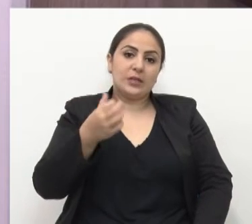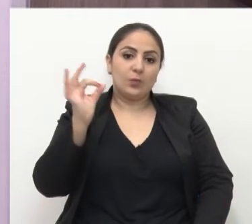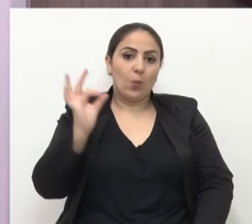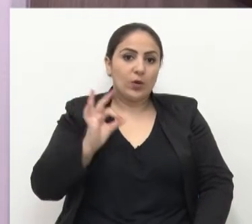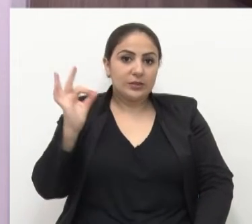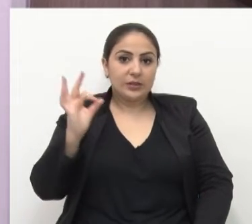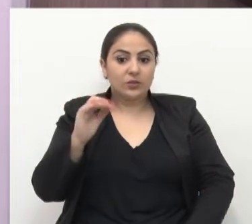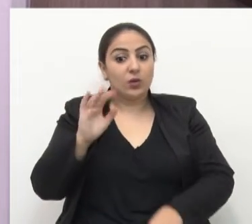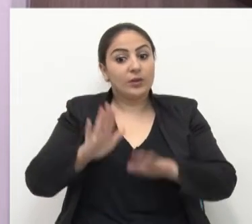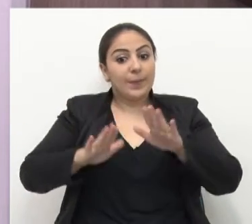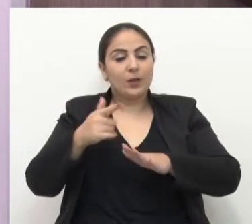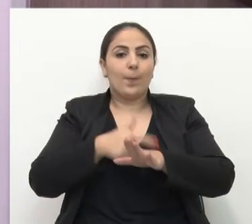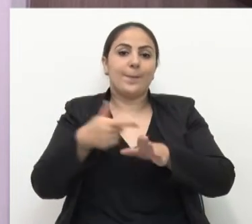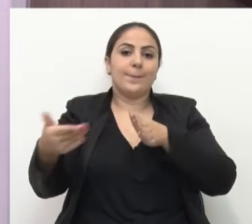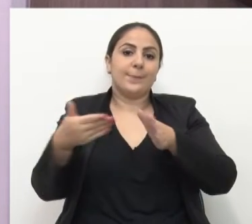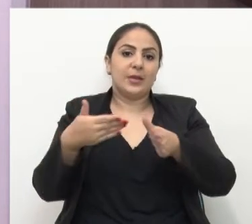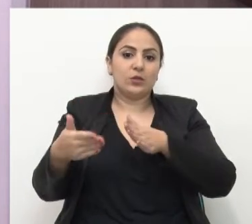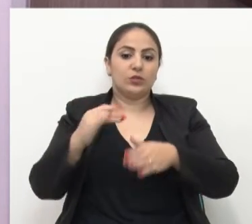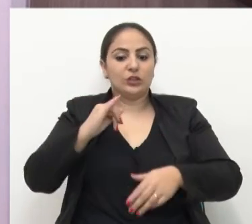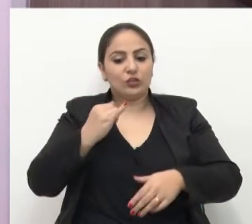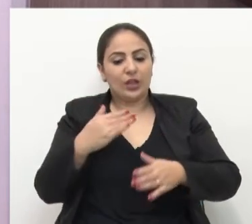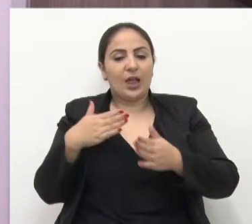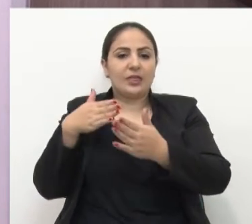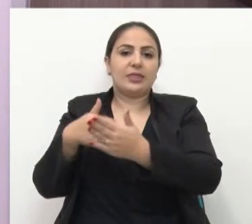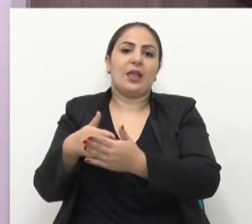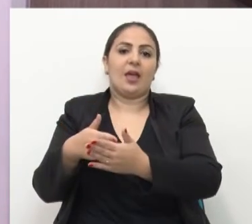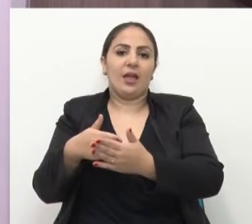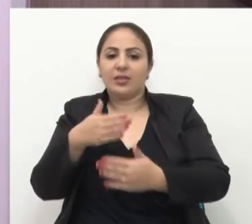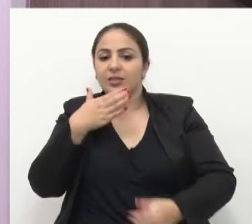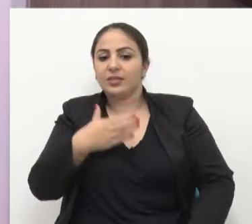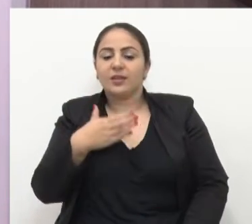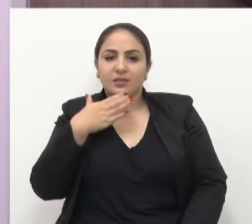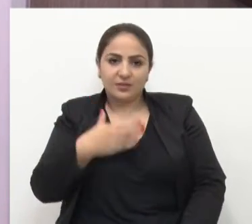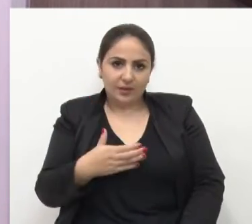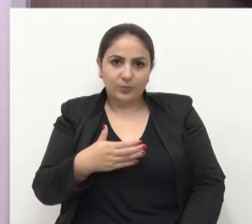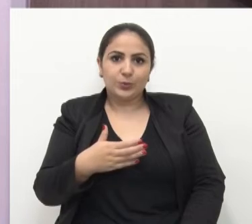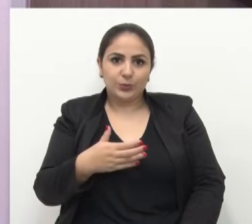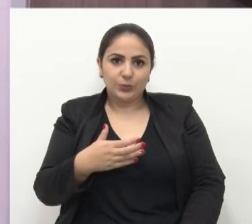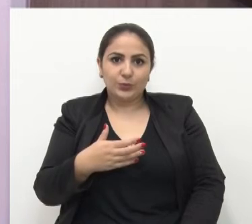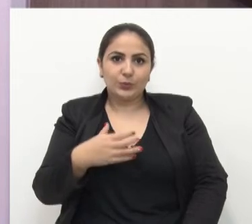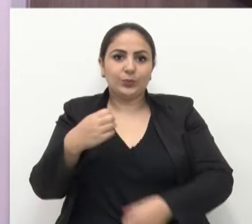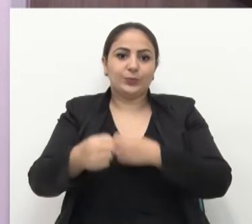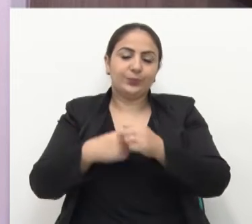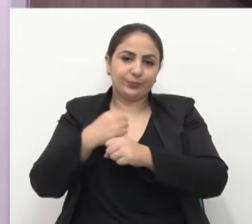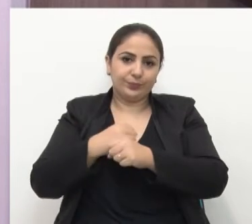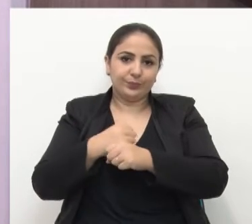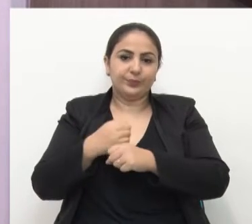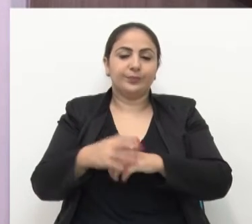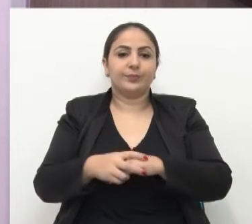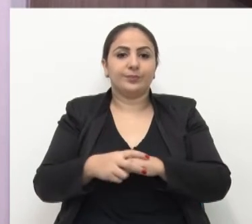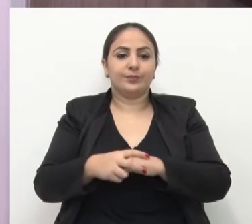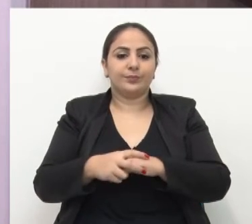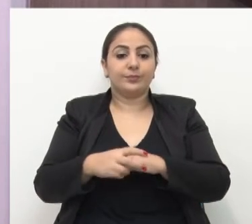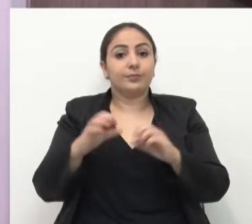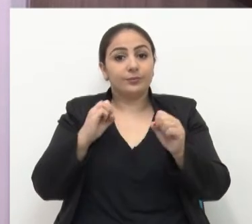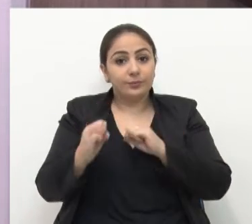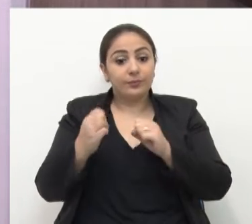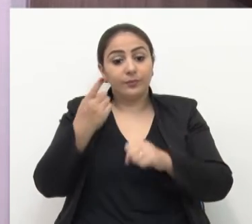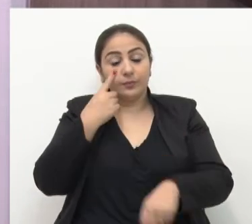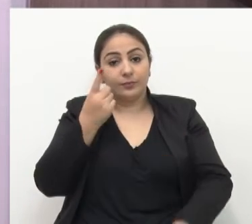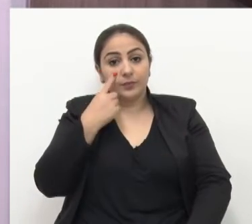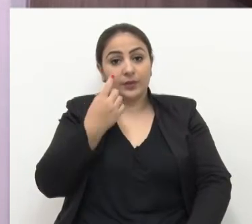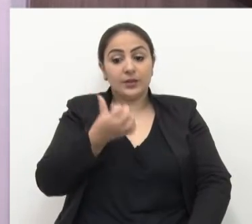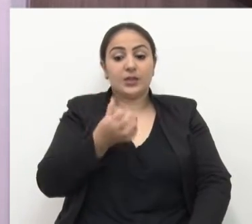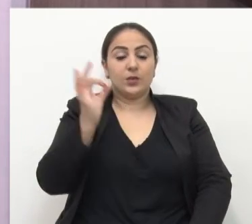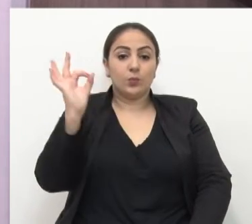cento é em relação ao período então a de janeiro a dezembro né do do ano exercício pode ser